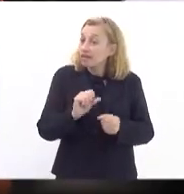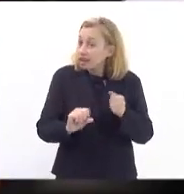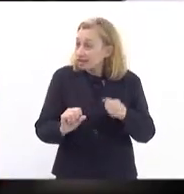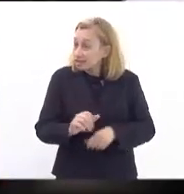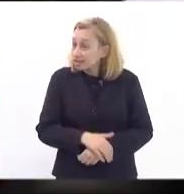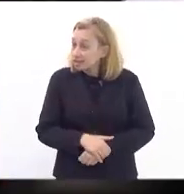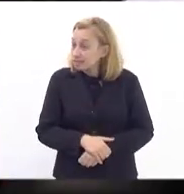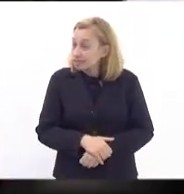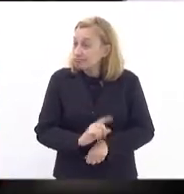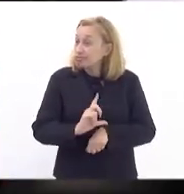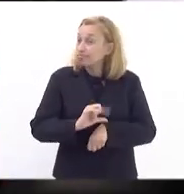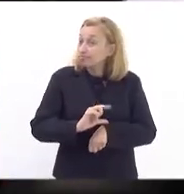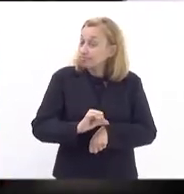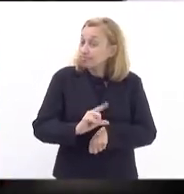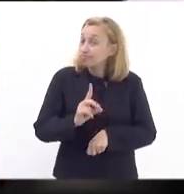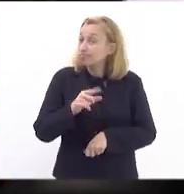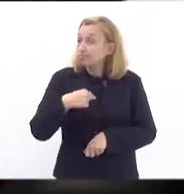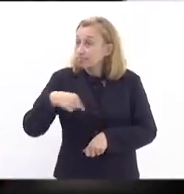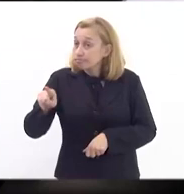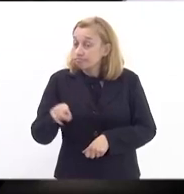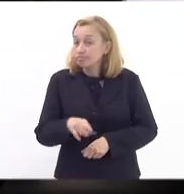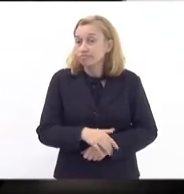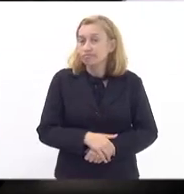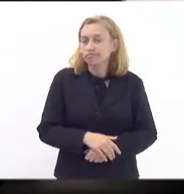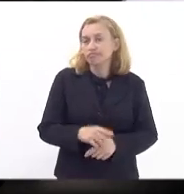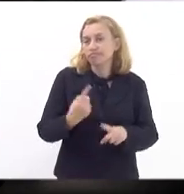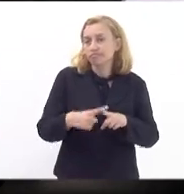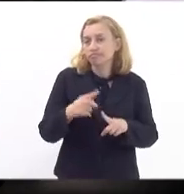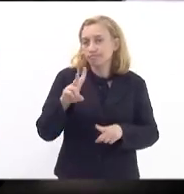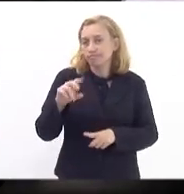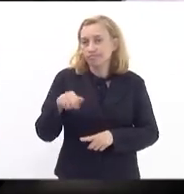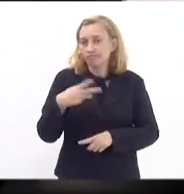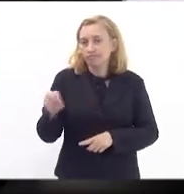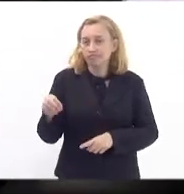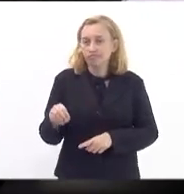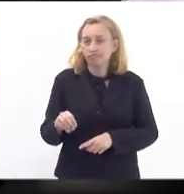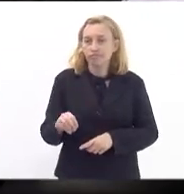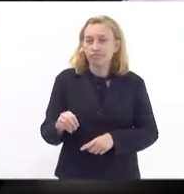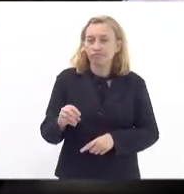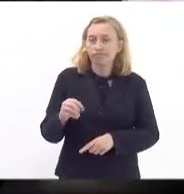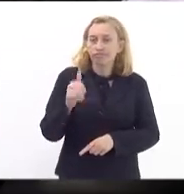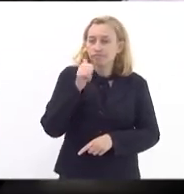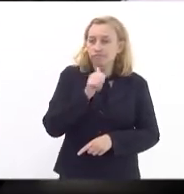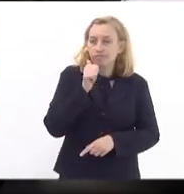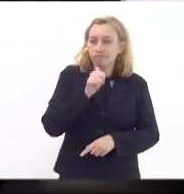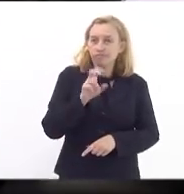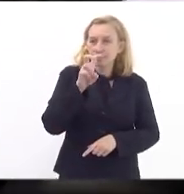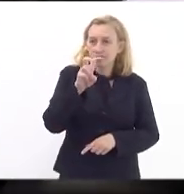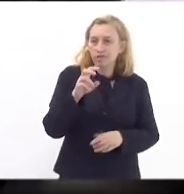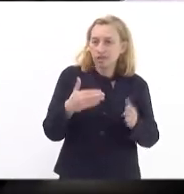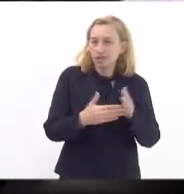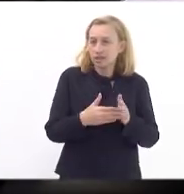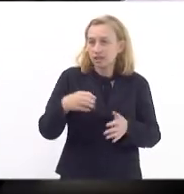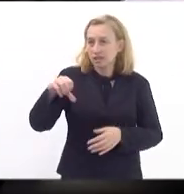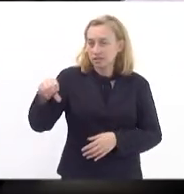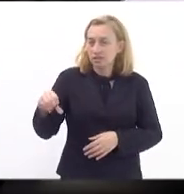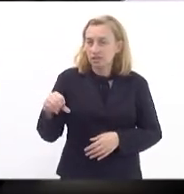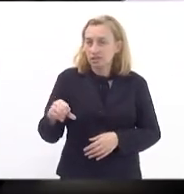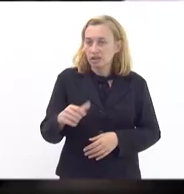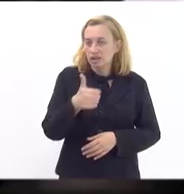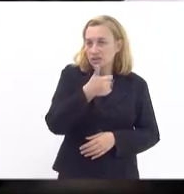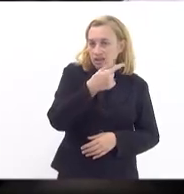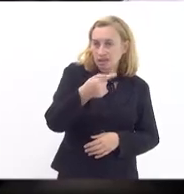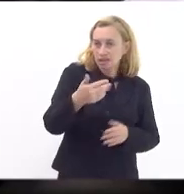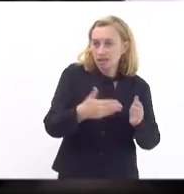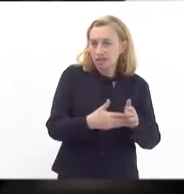que horas que vai lá porque o vagão feminino funciona d589 e de 17 aos 20